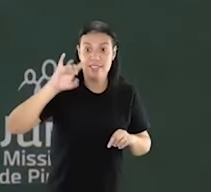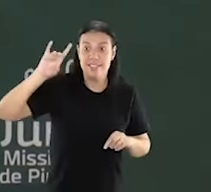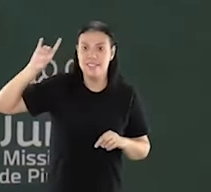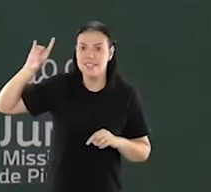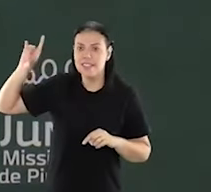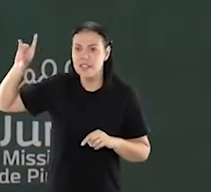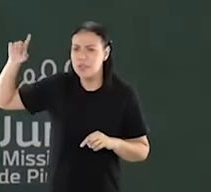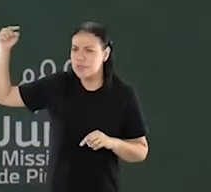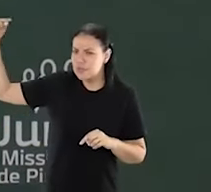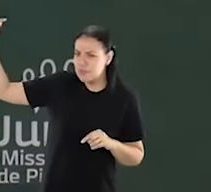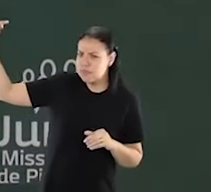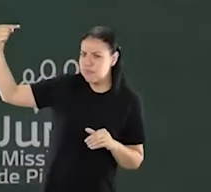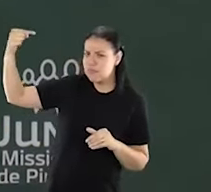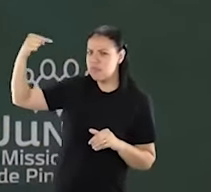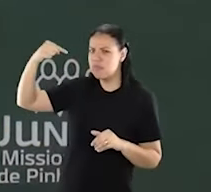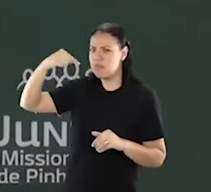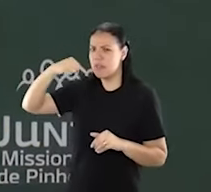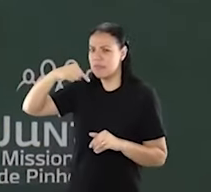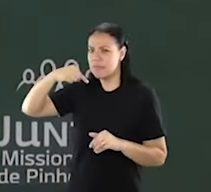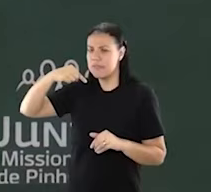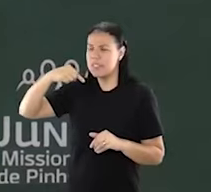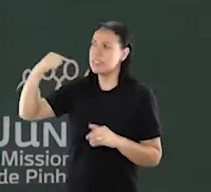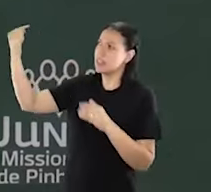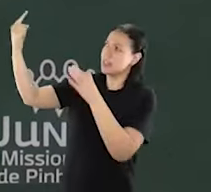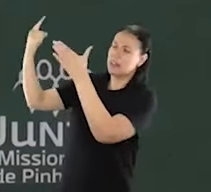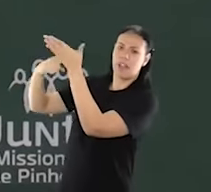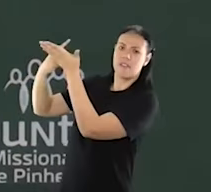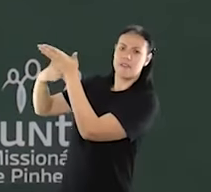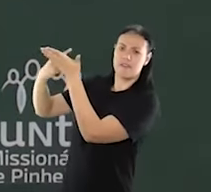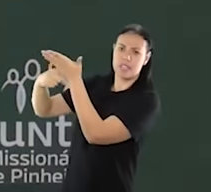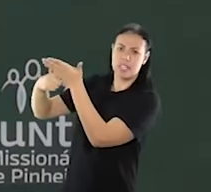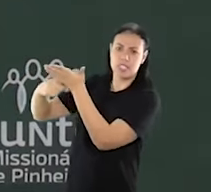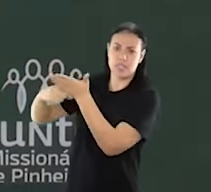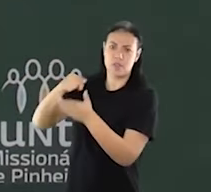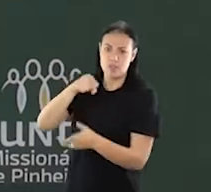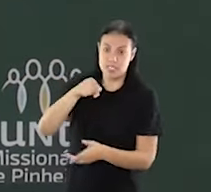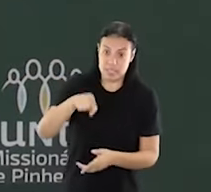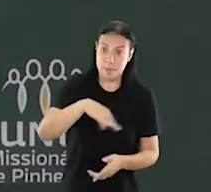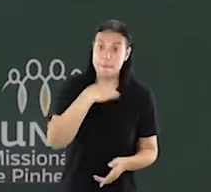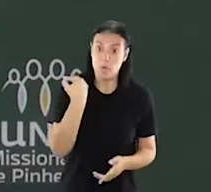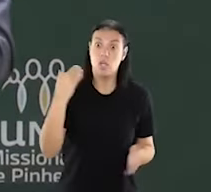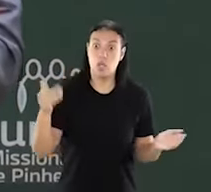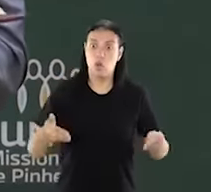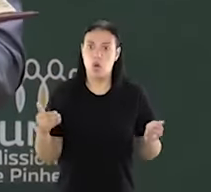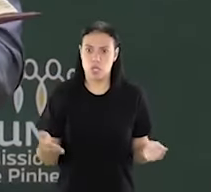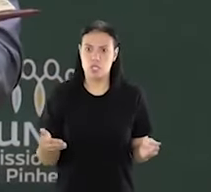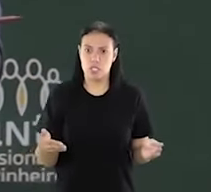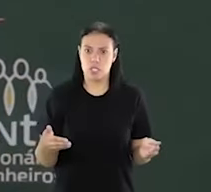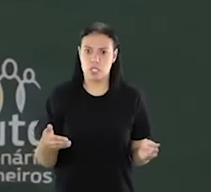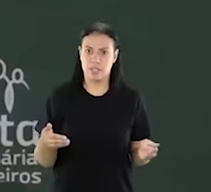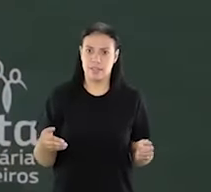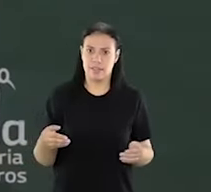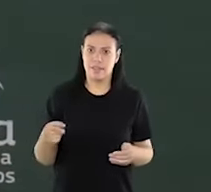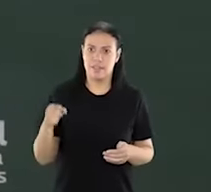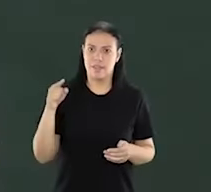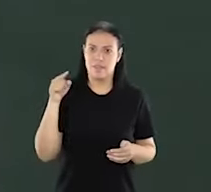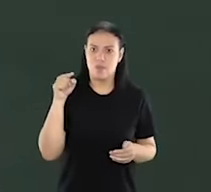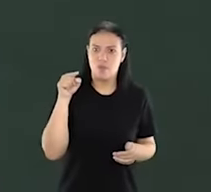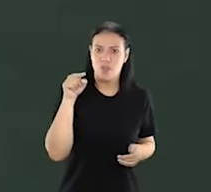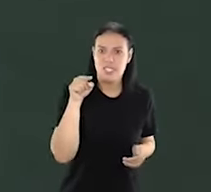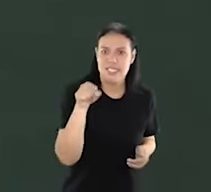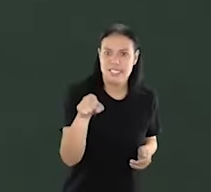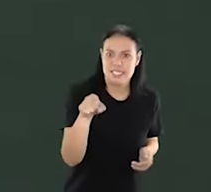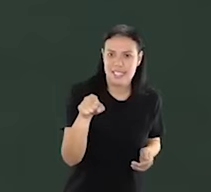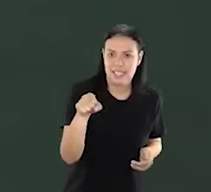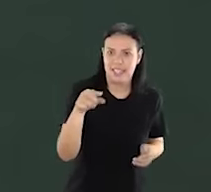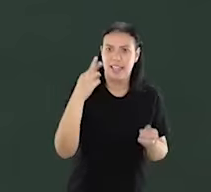sua impiedade, e você, sendo atalaia, não foi falar com ele, ele morre na impiedade, mas Deus vai cobrar